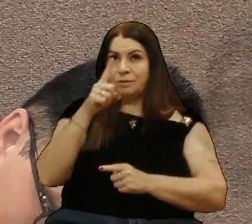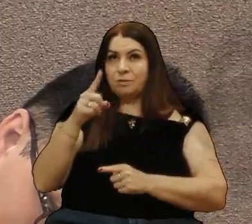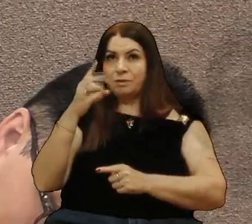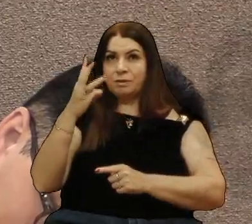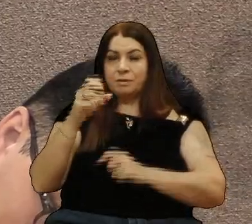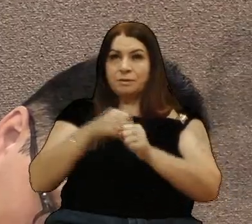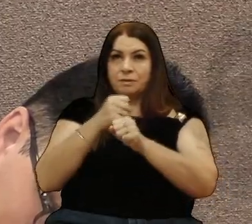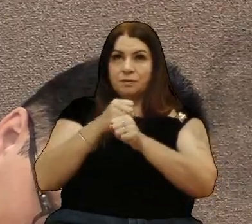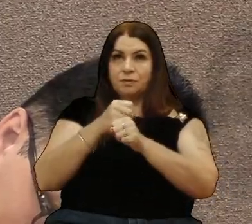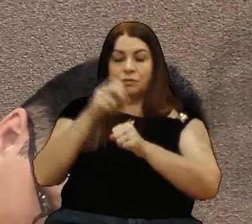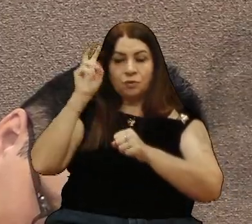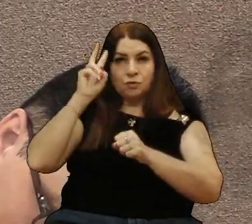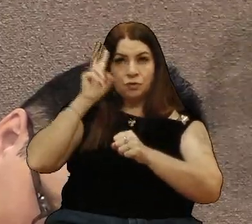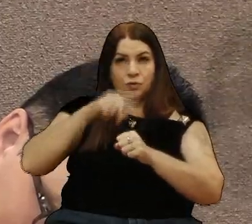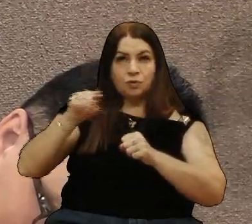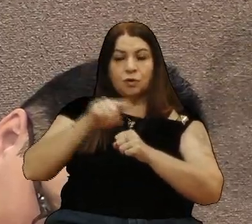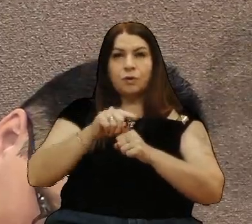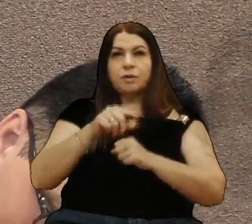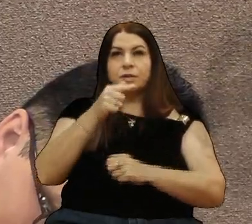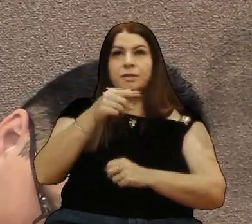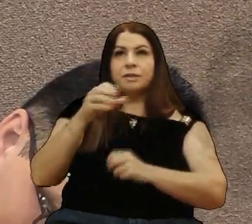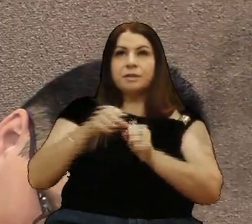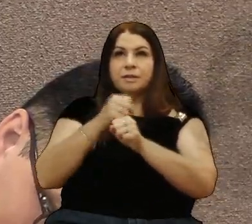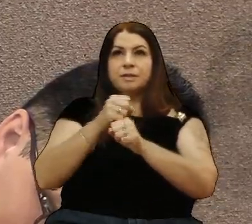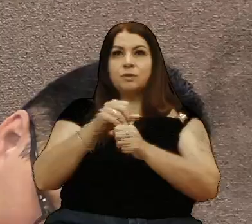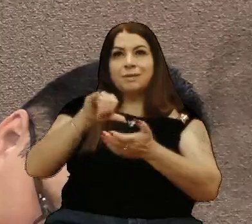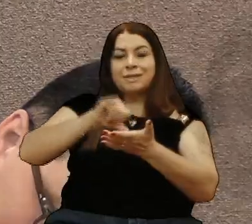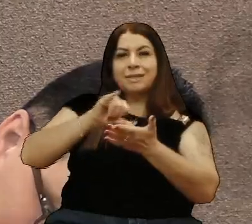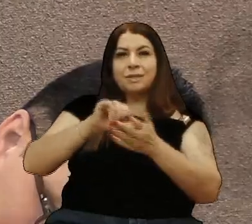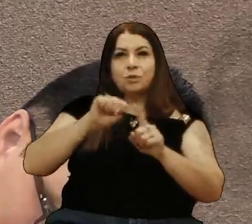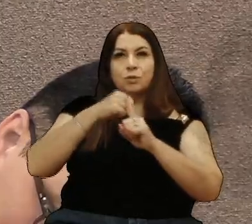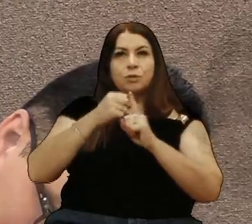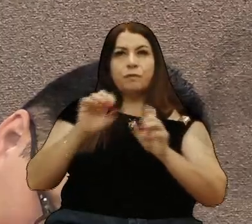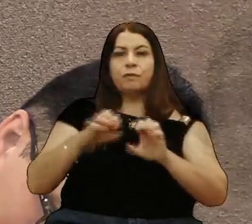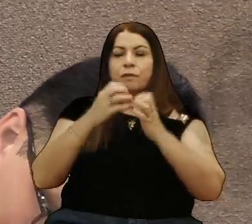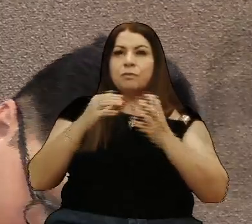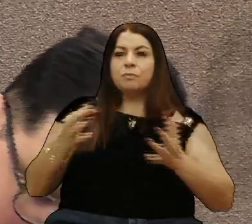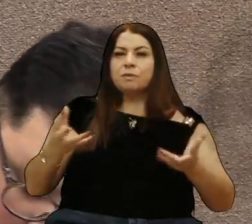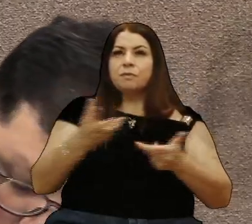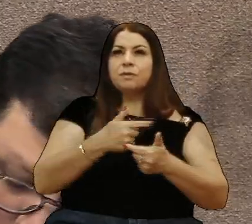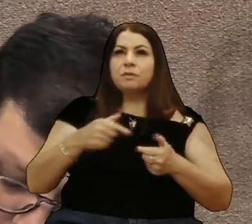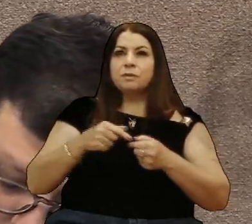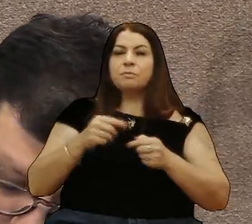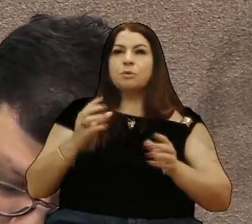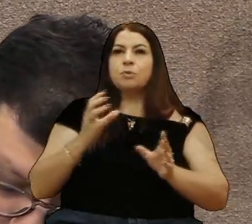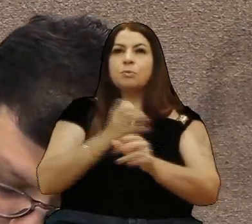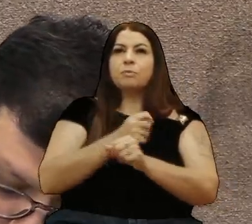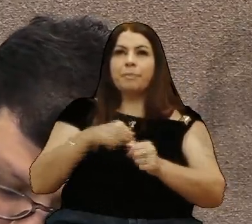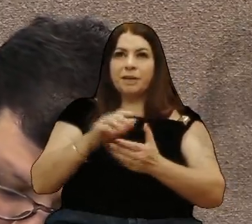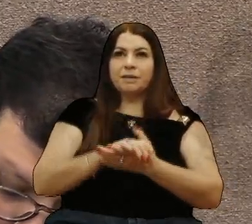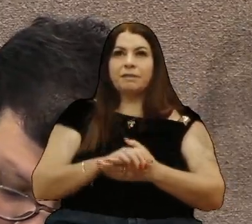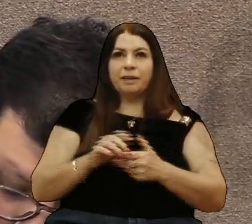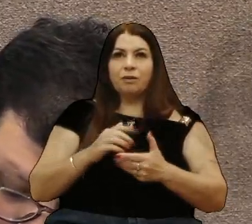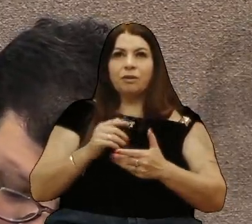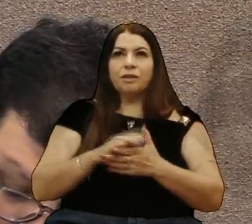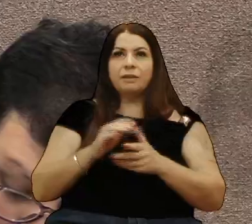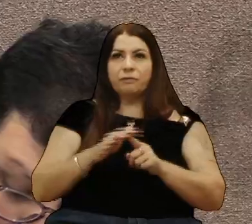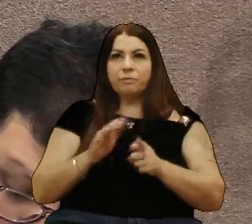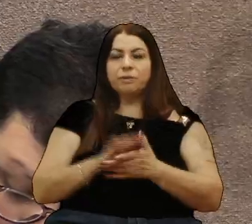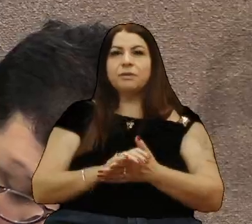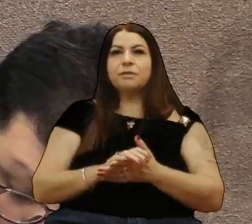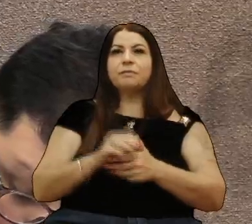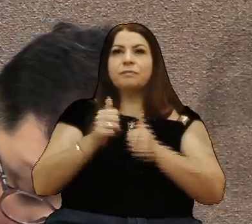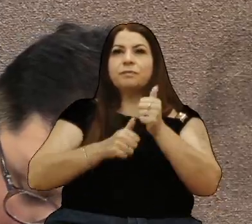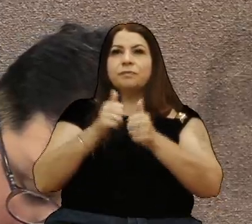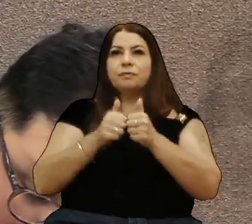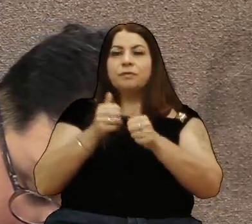história do Recreio da Juventude e dos 70 anos da sede social. Foi um evento maravilhoso. E para concluir, senhor presidente, eu gostaria de parabenizar o time de futebol a